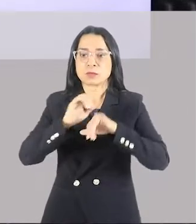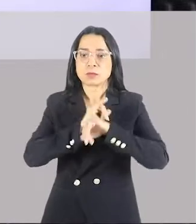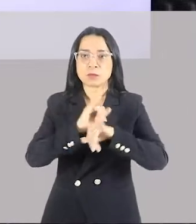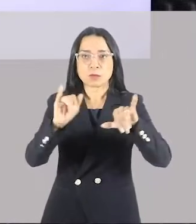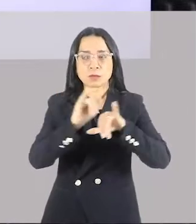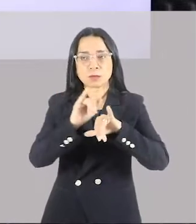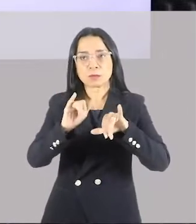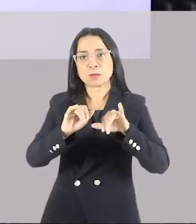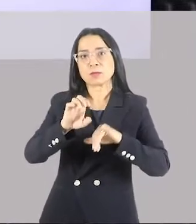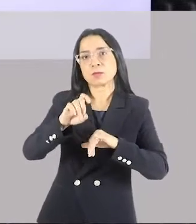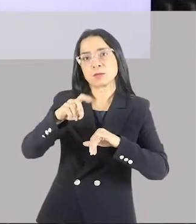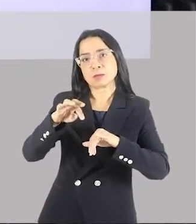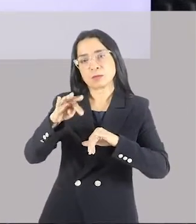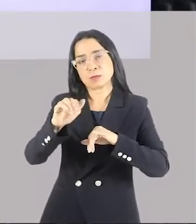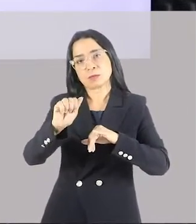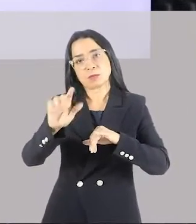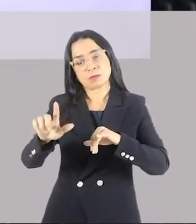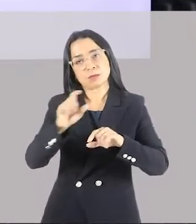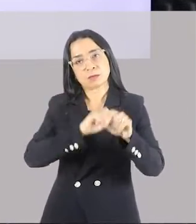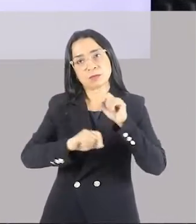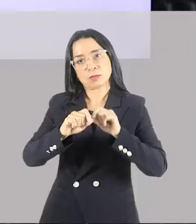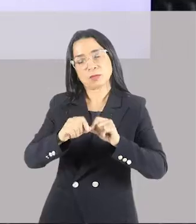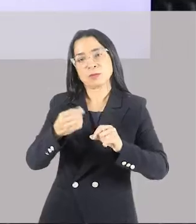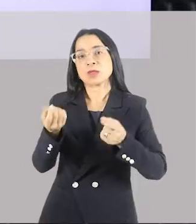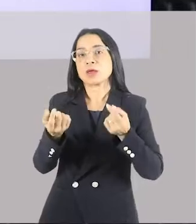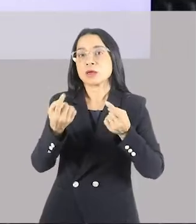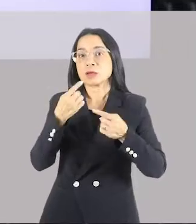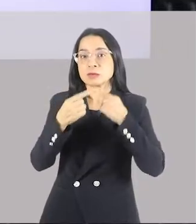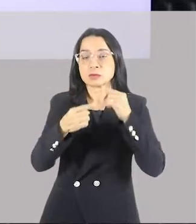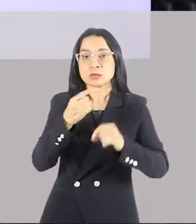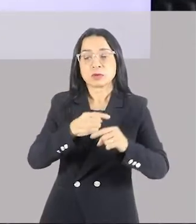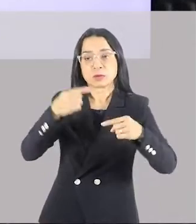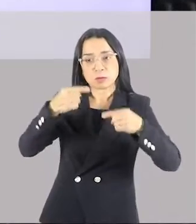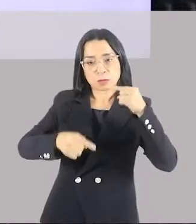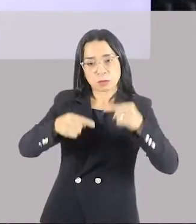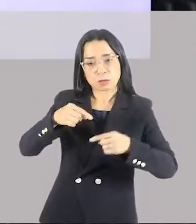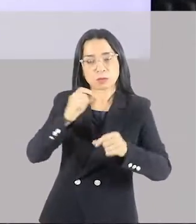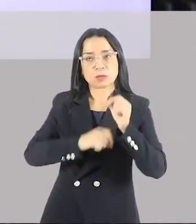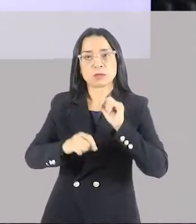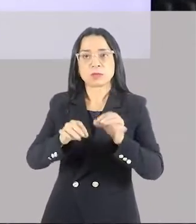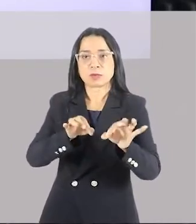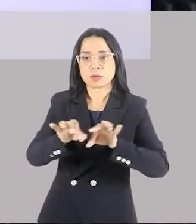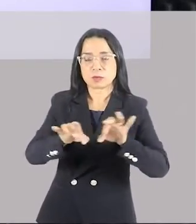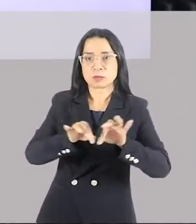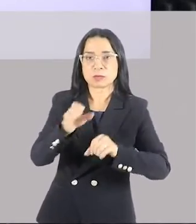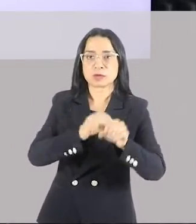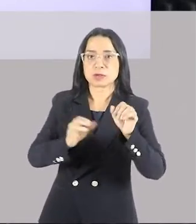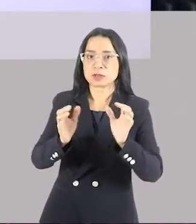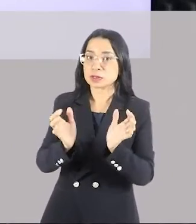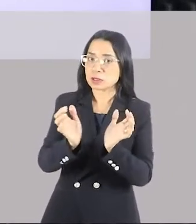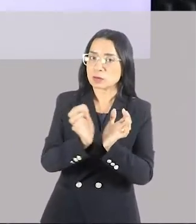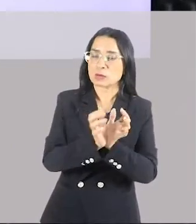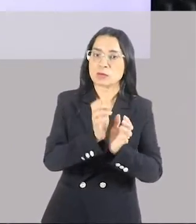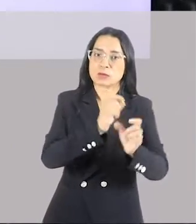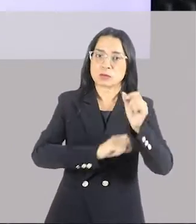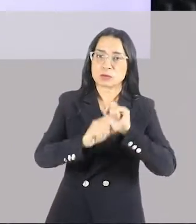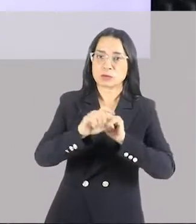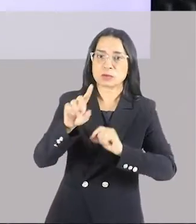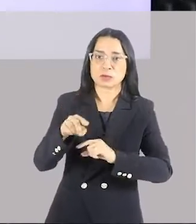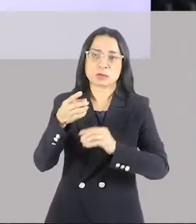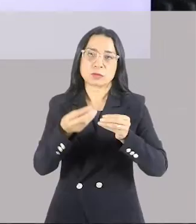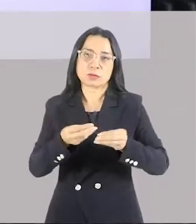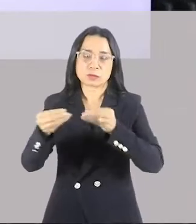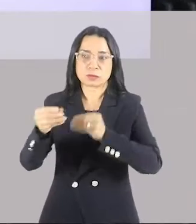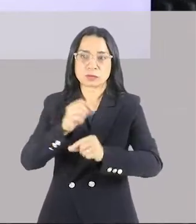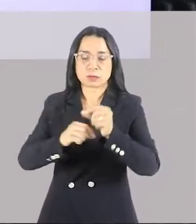publicar um edital licitatório de diálogo competitivo para construir em conjunto e depois delegar a responsabilidade